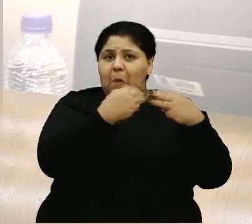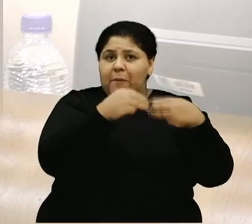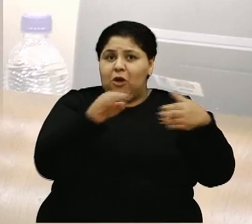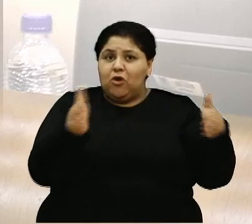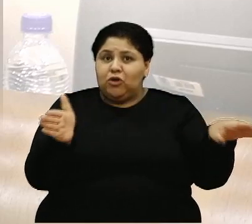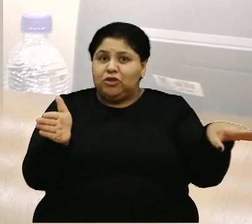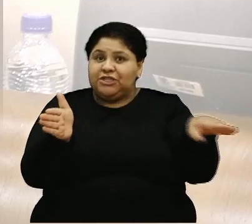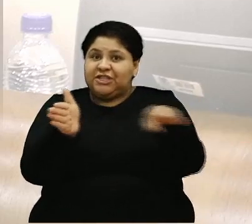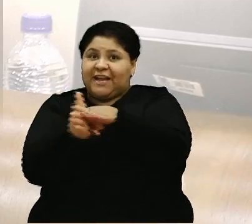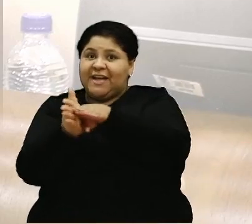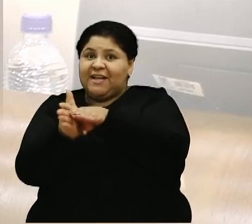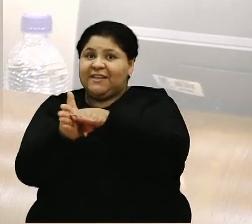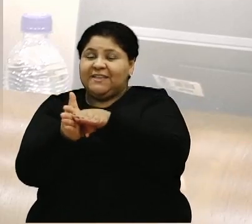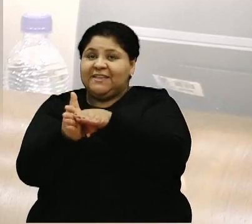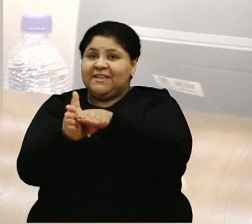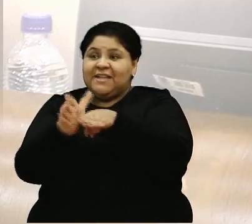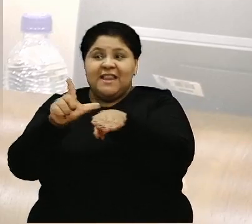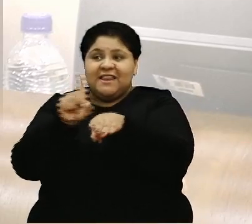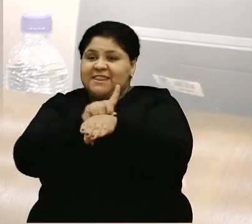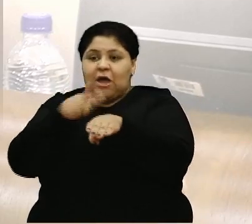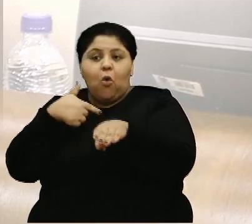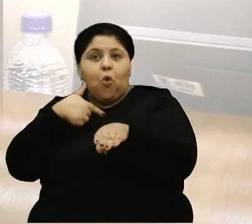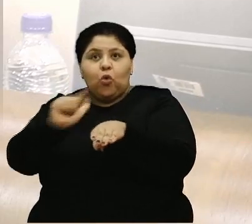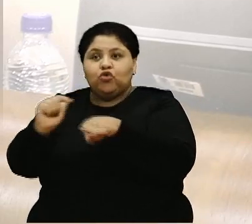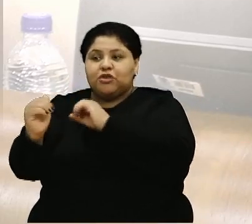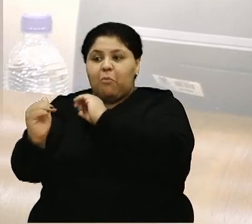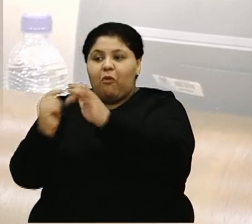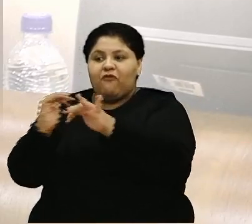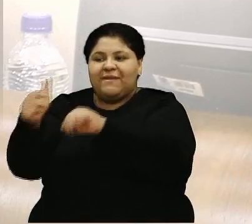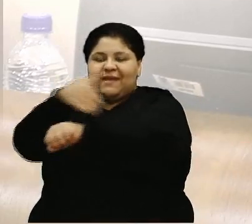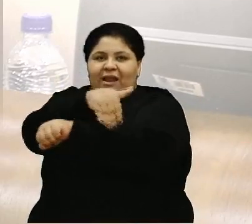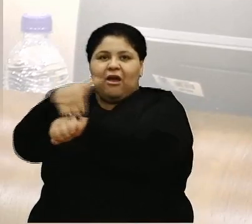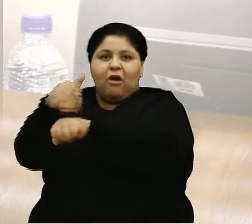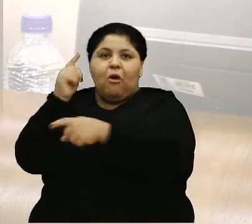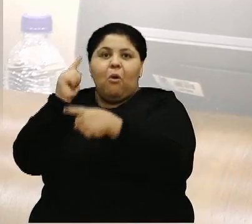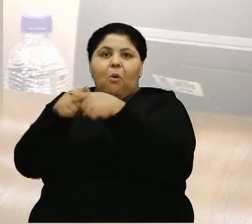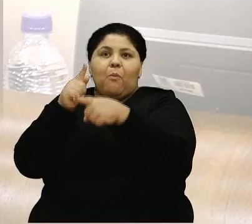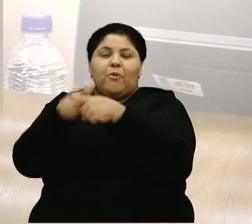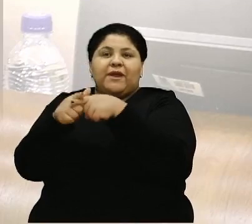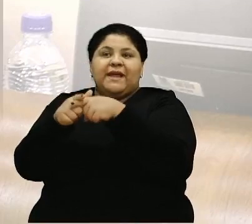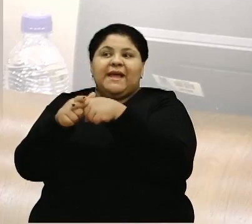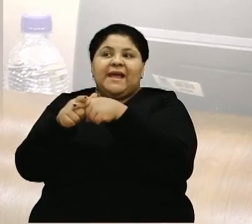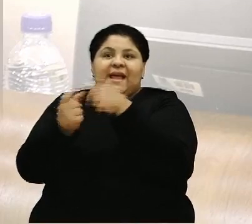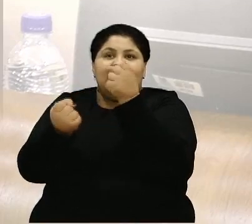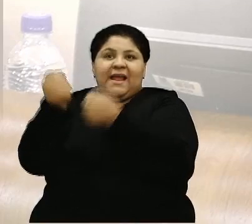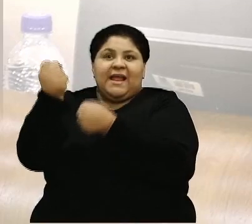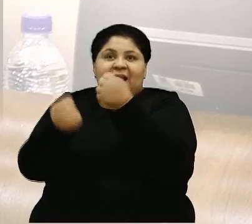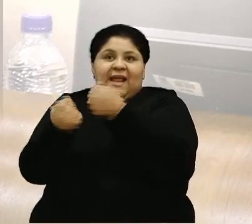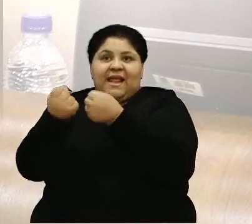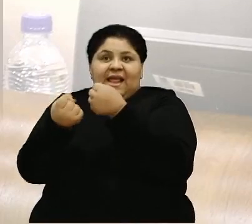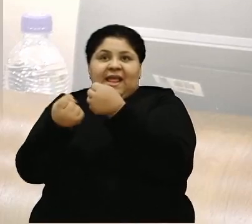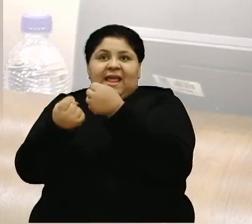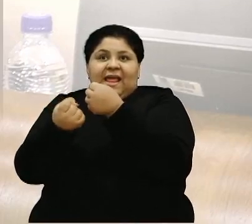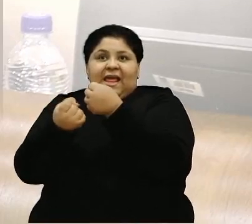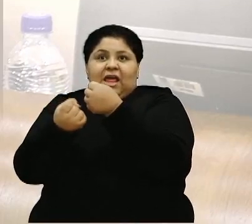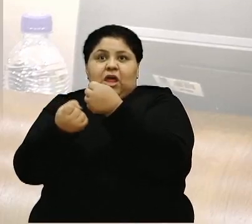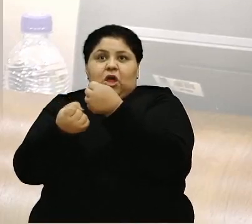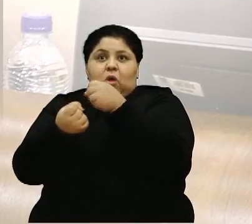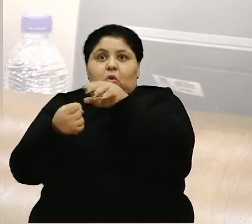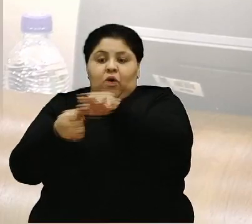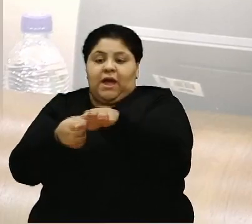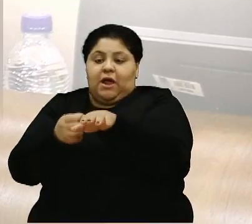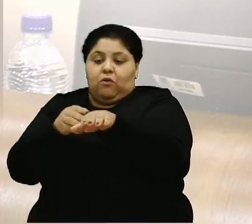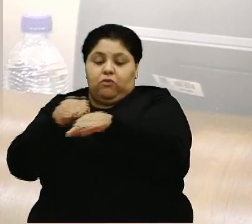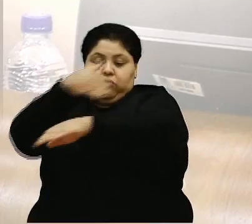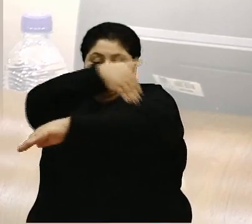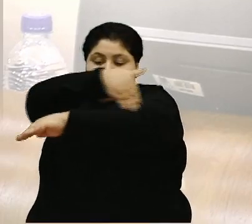com cargas não conseguiam se movimentar nas ruas porque as pessoas estão estacionando em cima das calçadas para ficar